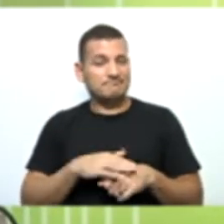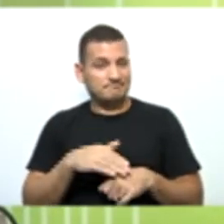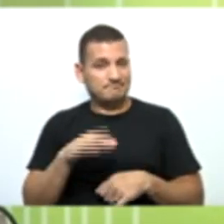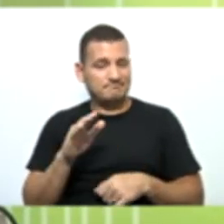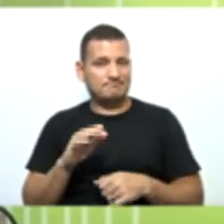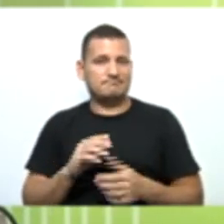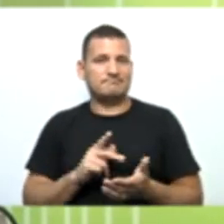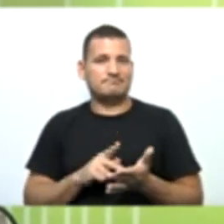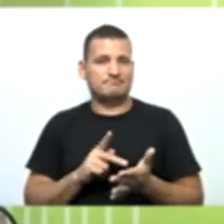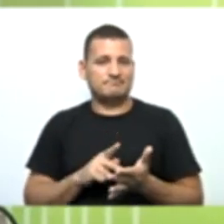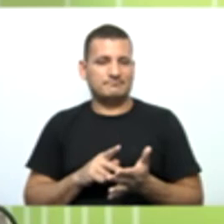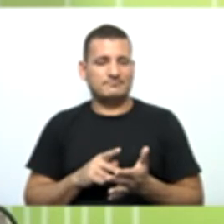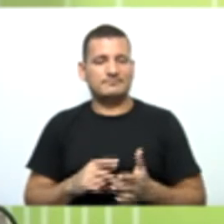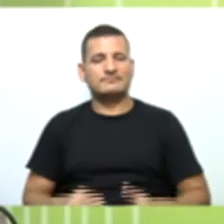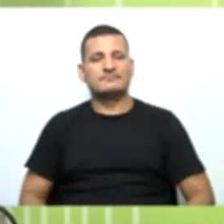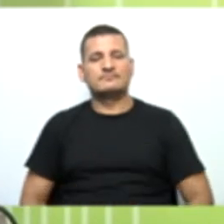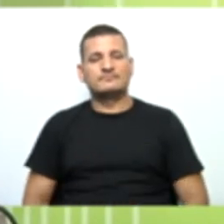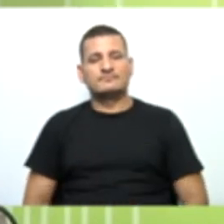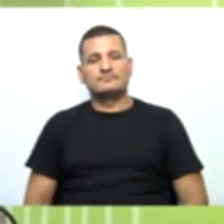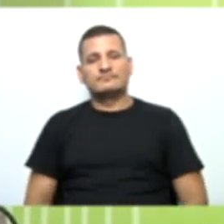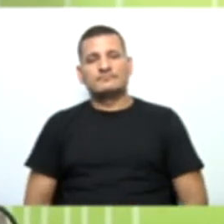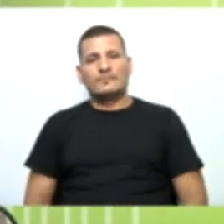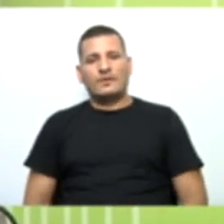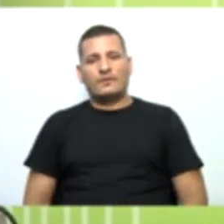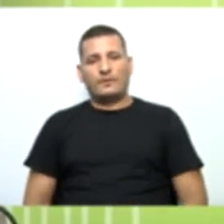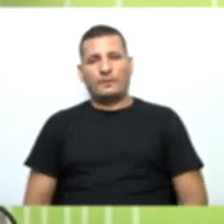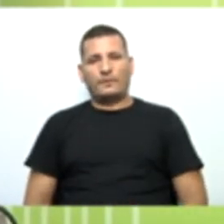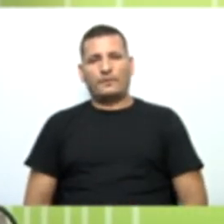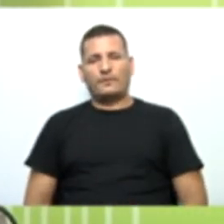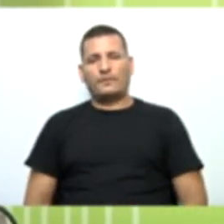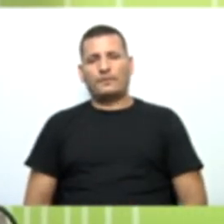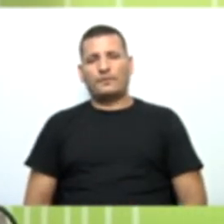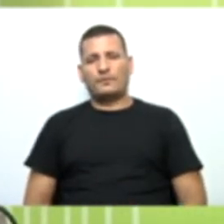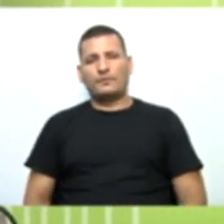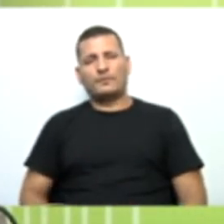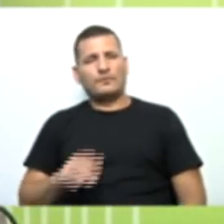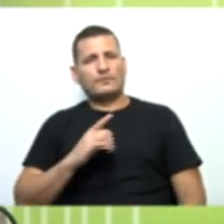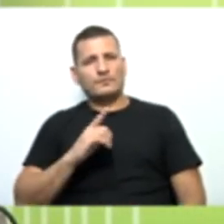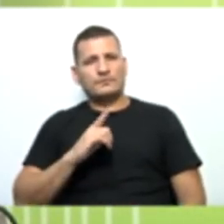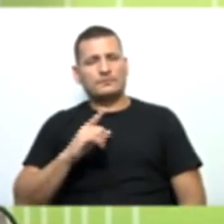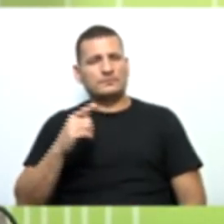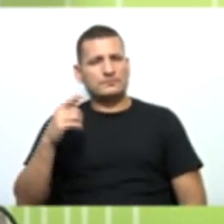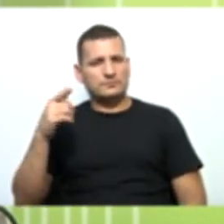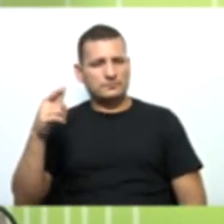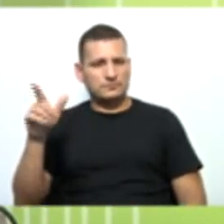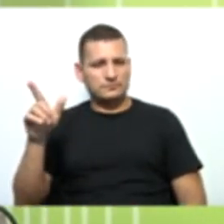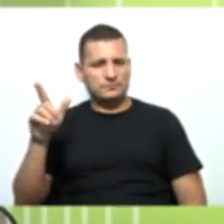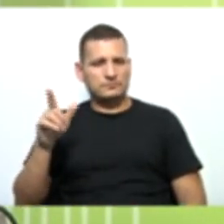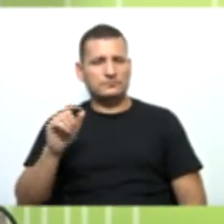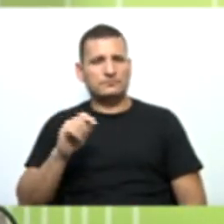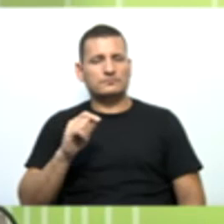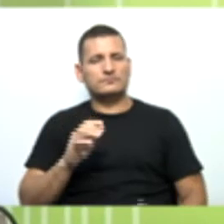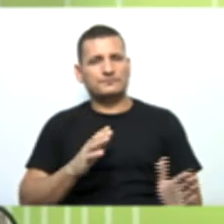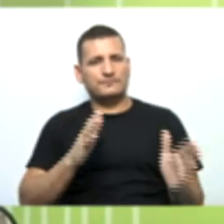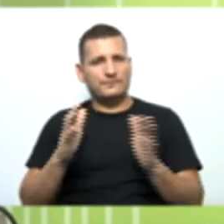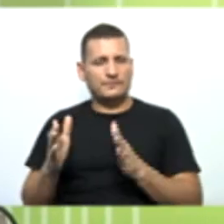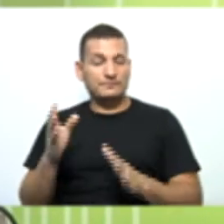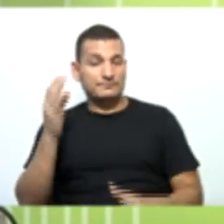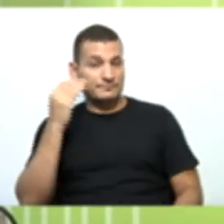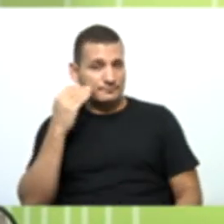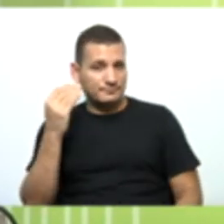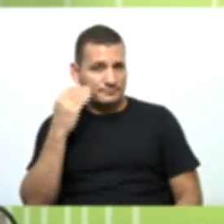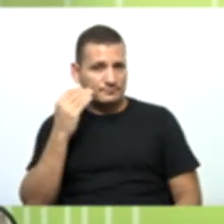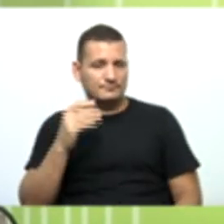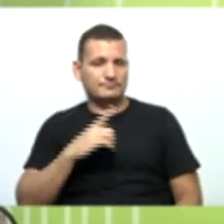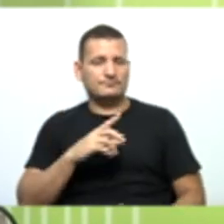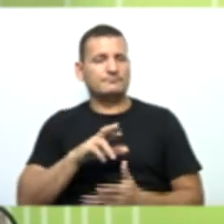maior, ok? Então, mas para isso tem outra, vocês vão ver aqui na nossa aula que tem a fase de testes, certo? Tem